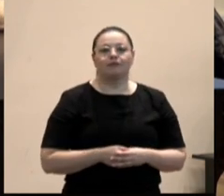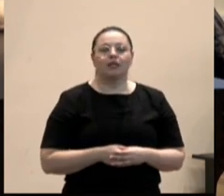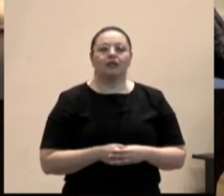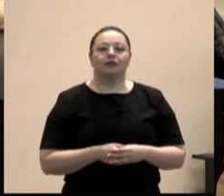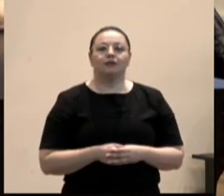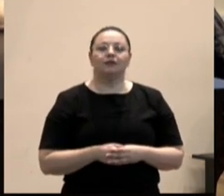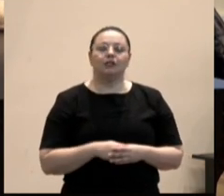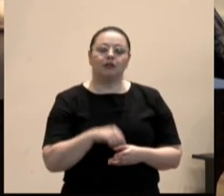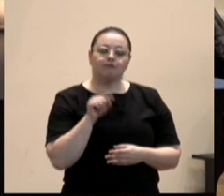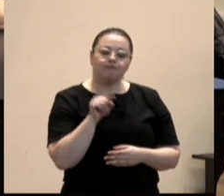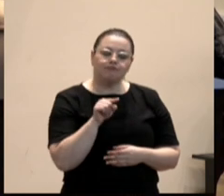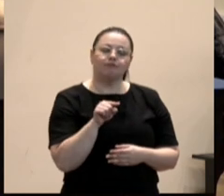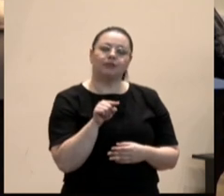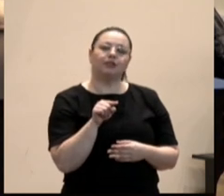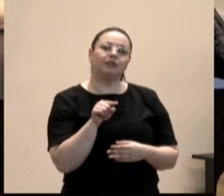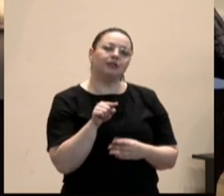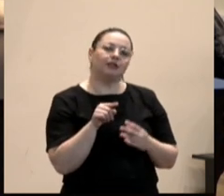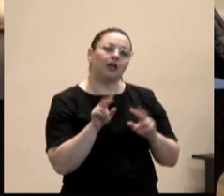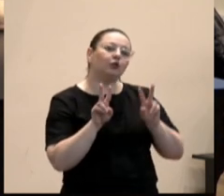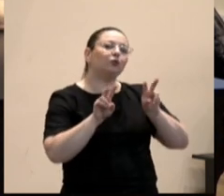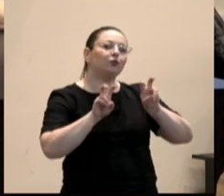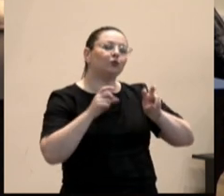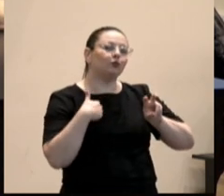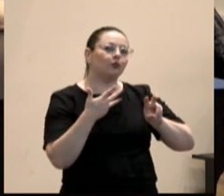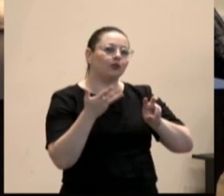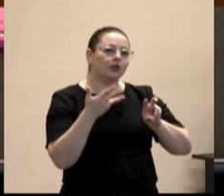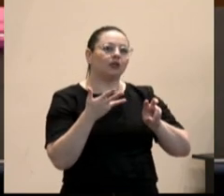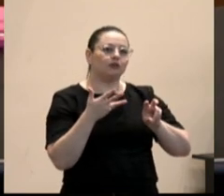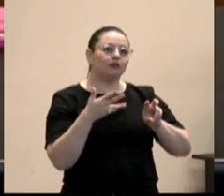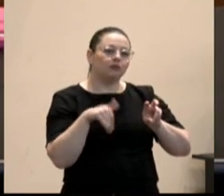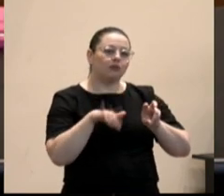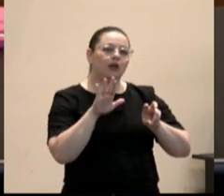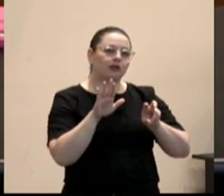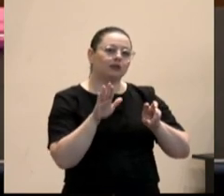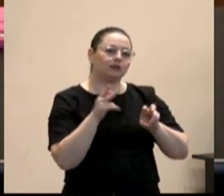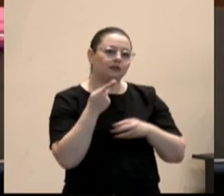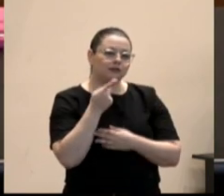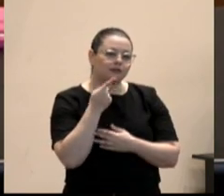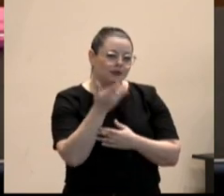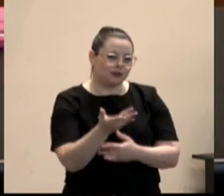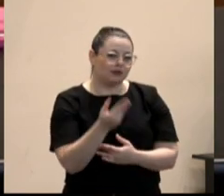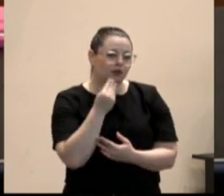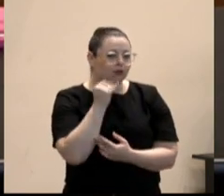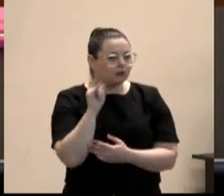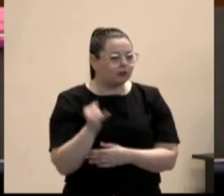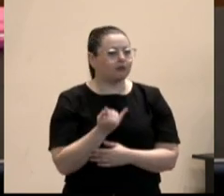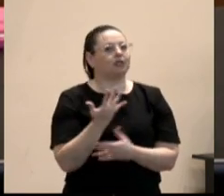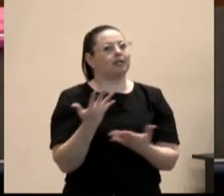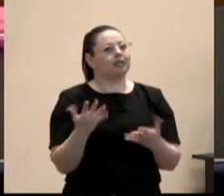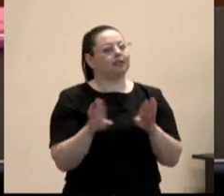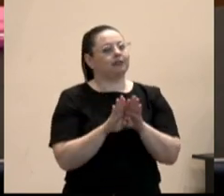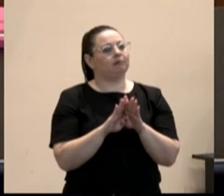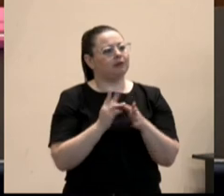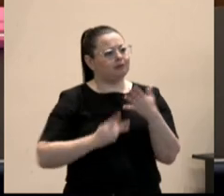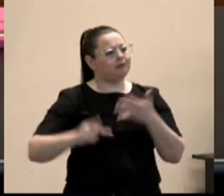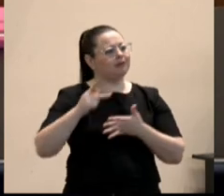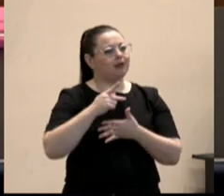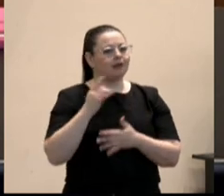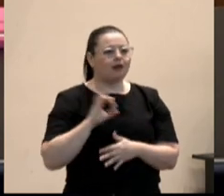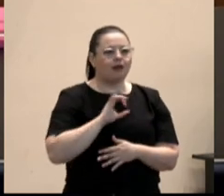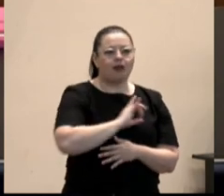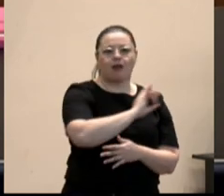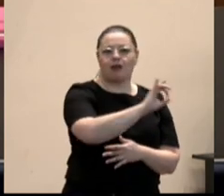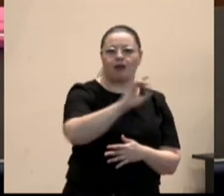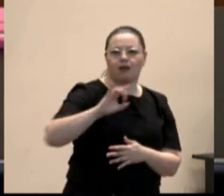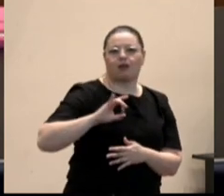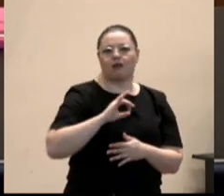sentido, é desse lugar que eu vou falar. Foi uma oportunidade, acho que um privilégio de cada um de nós que se envolveu